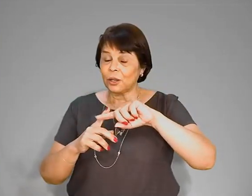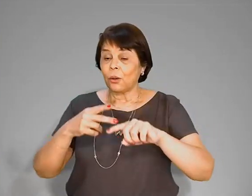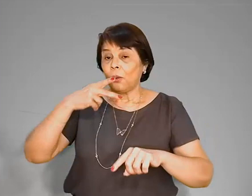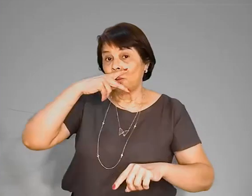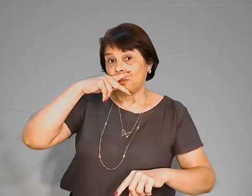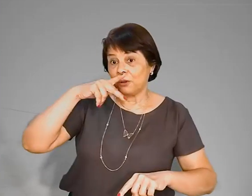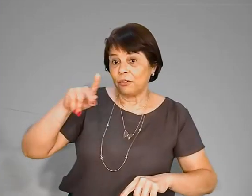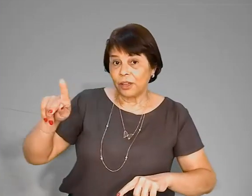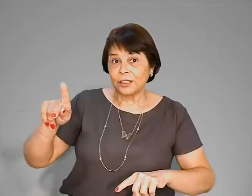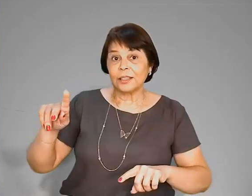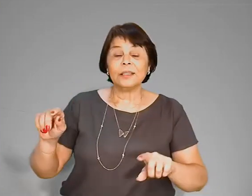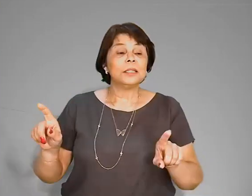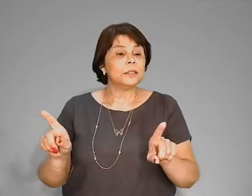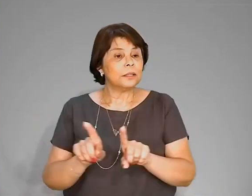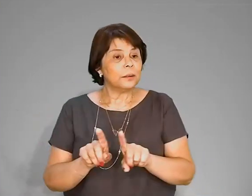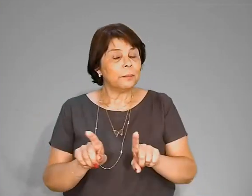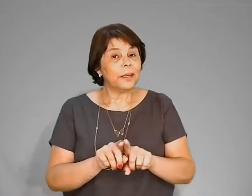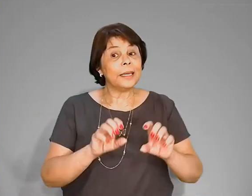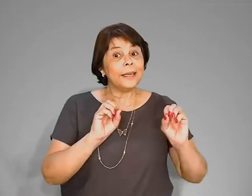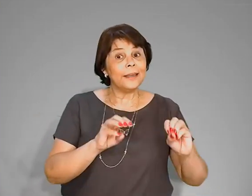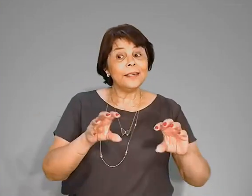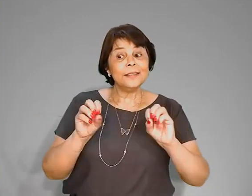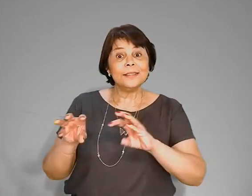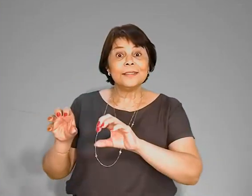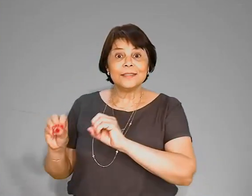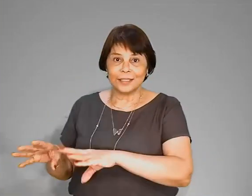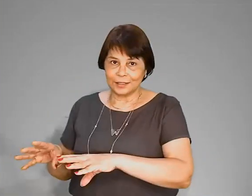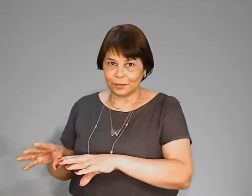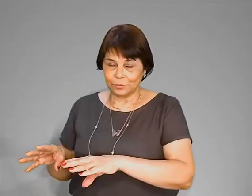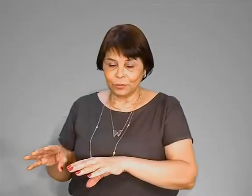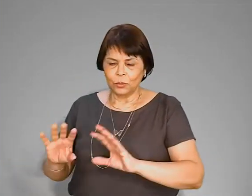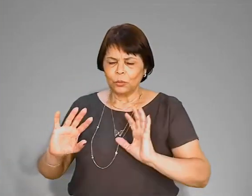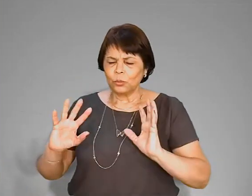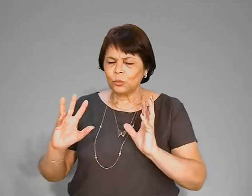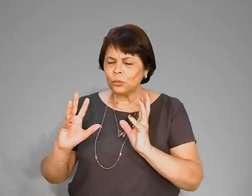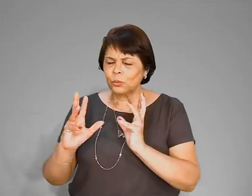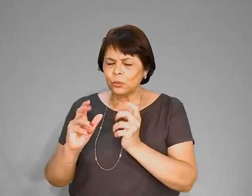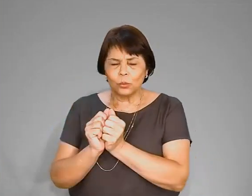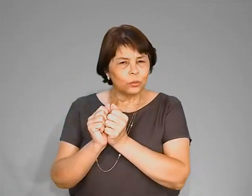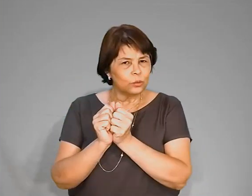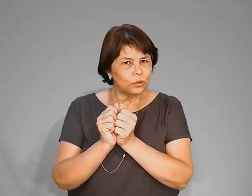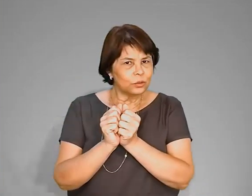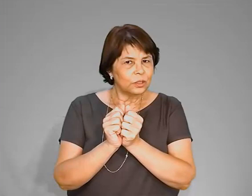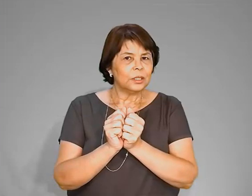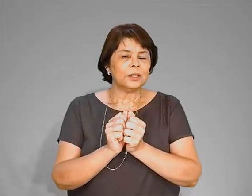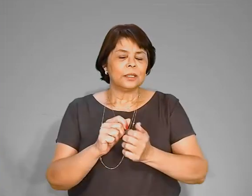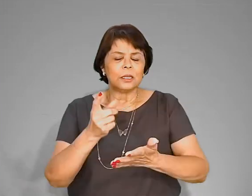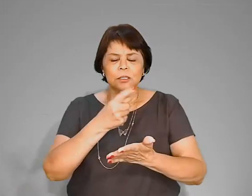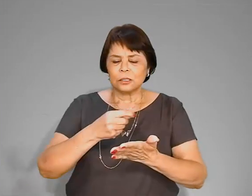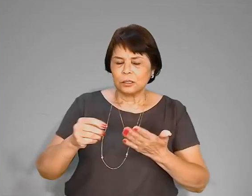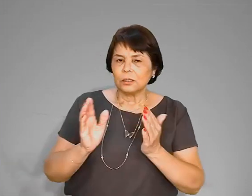consola. Paulo diz em 1 Coríntios capítulo 14 que nem todos foram chamados para apóstolos, nem todos